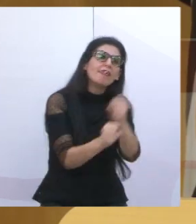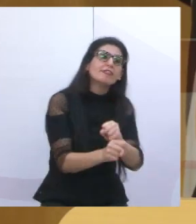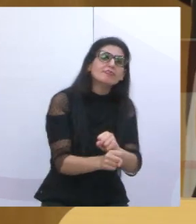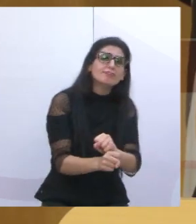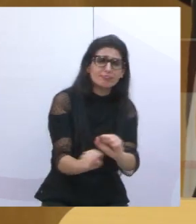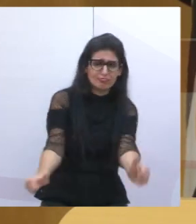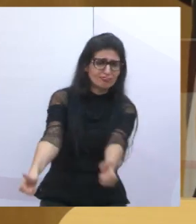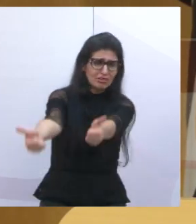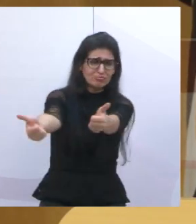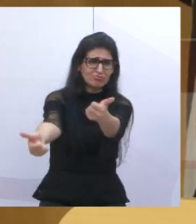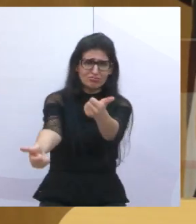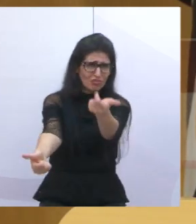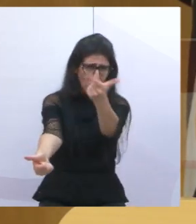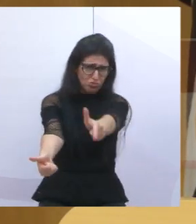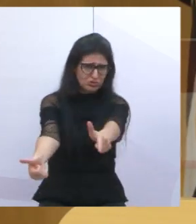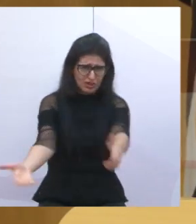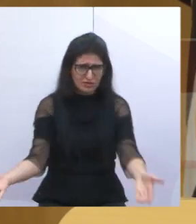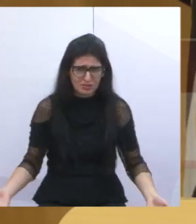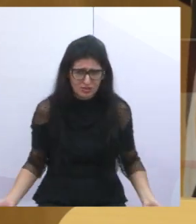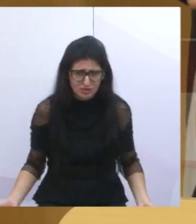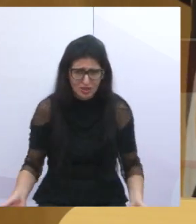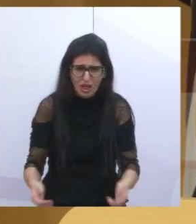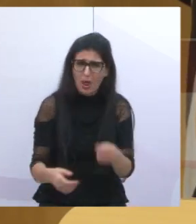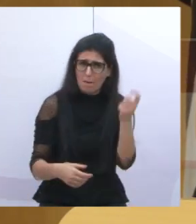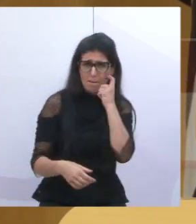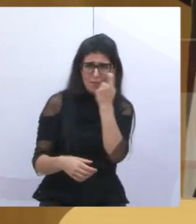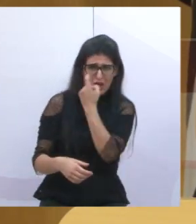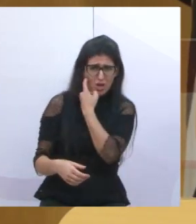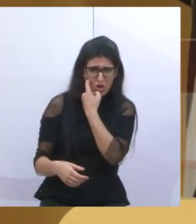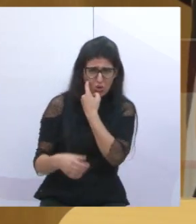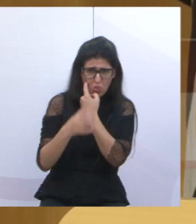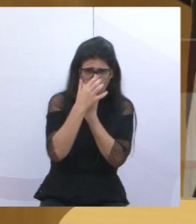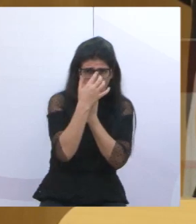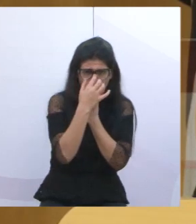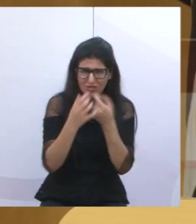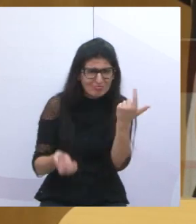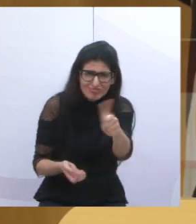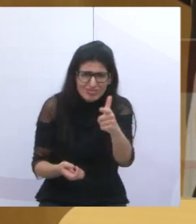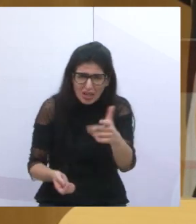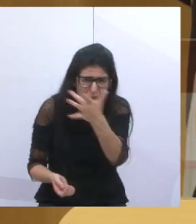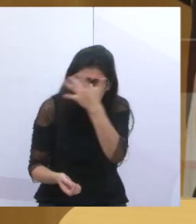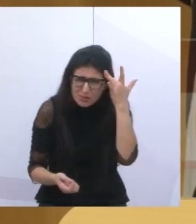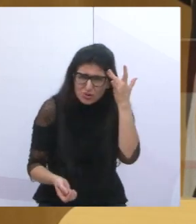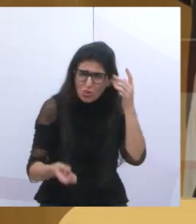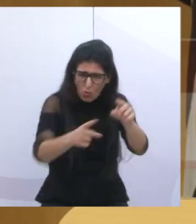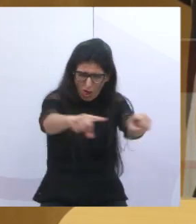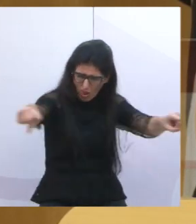Minha Lua, lá não tem ninguém que tem 3 lotes, não. Lá é gente carente, é meio lote só.